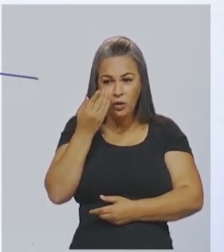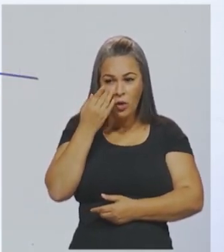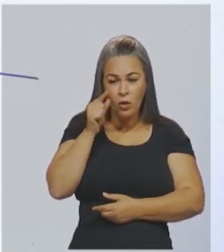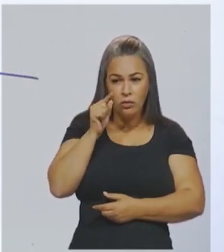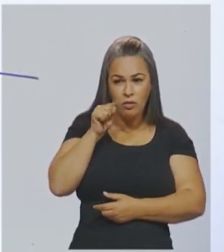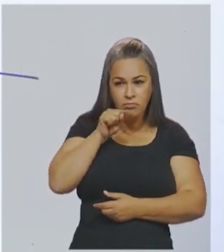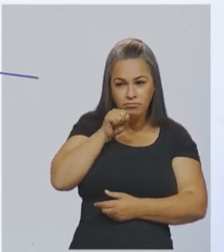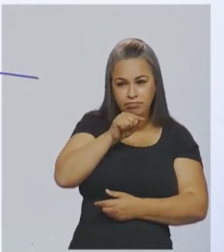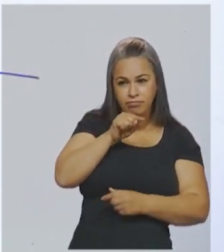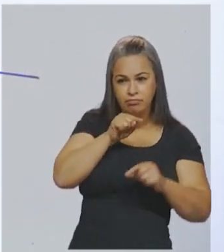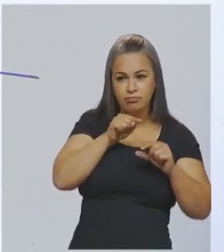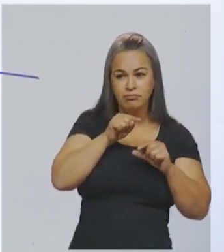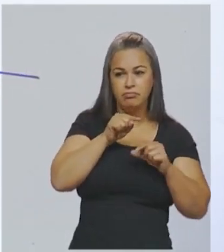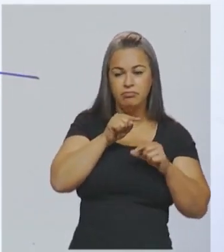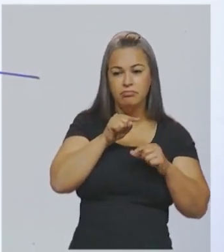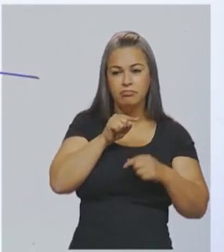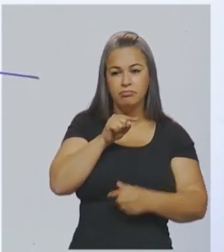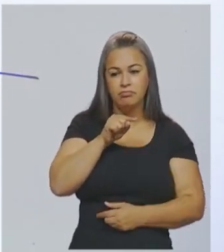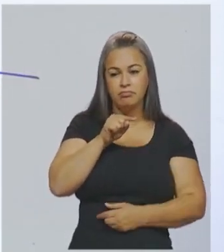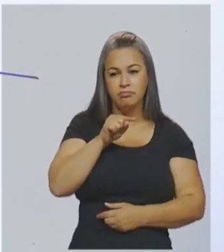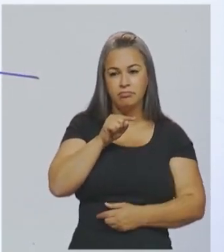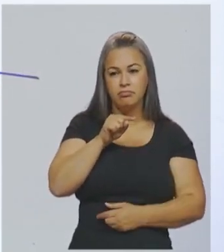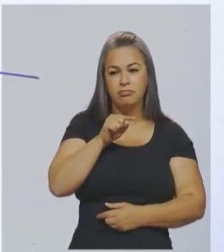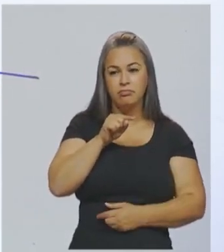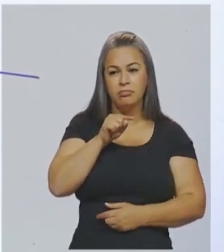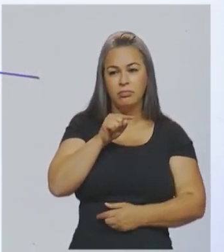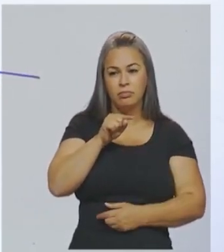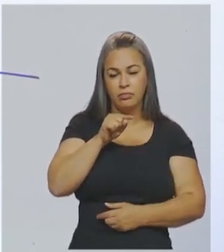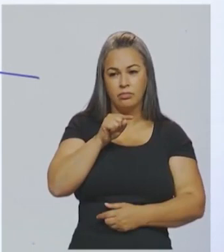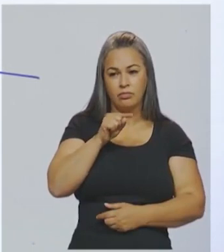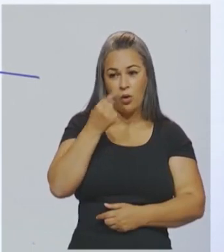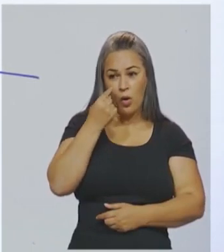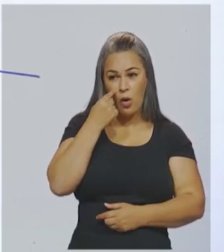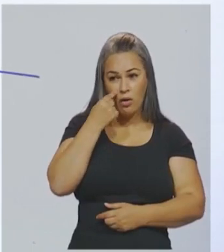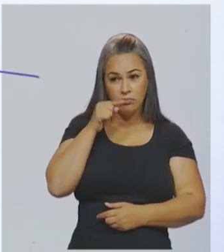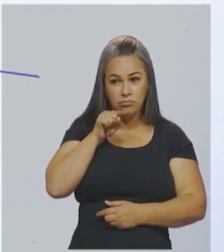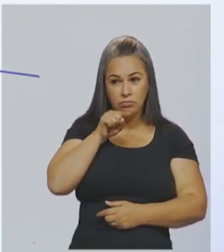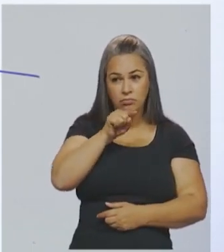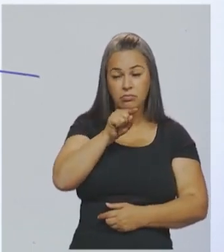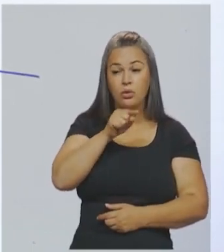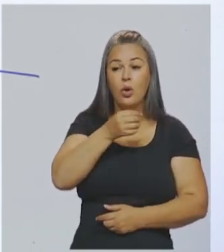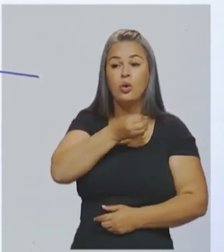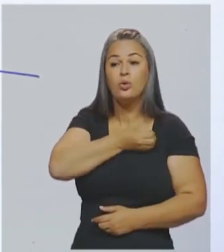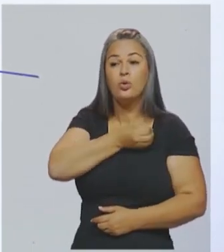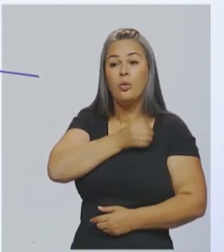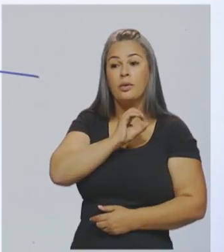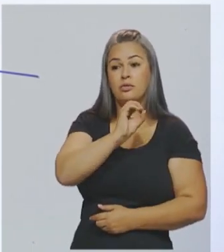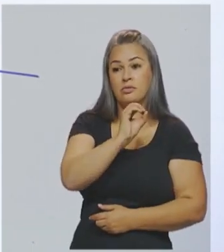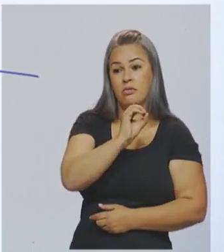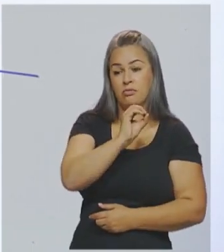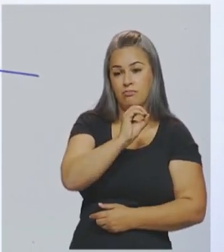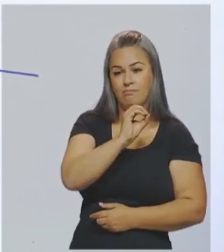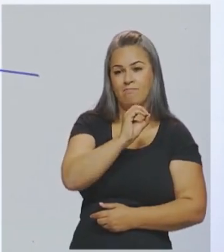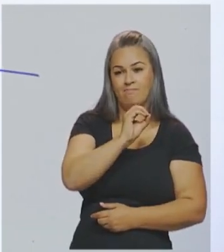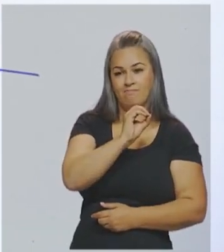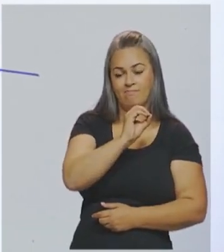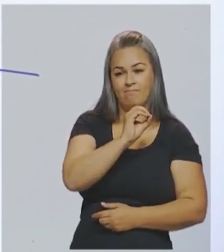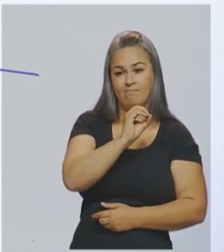meu ângulo no zero do transferidor, na linha zero do transferidor. E aí é só contar.